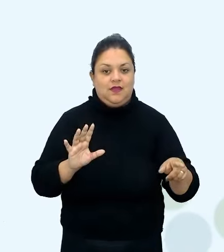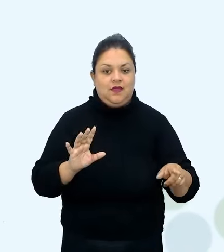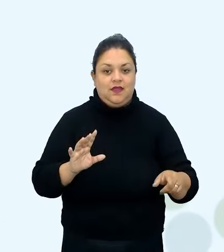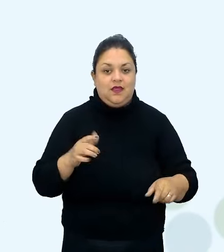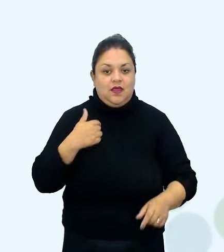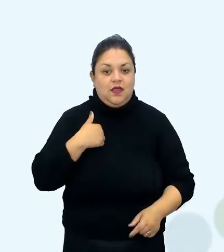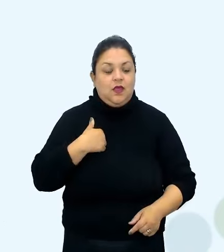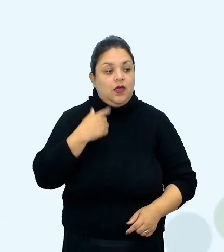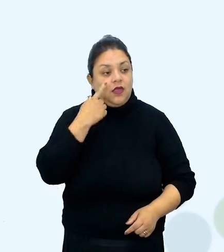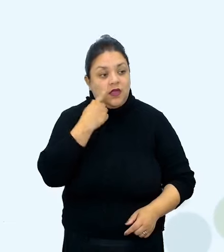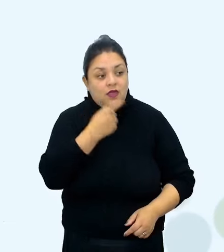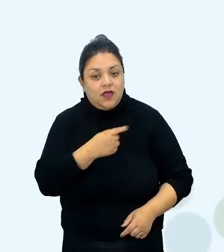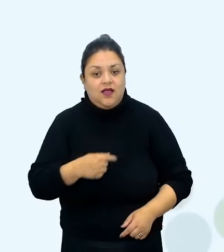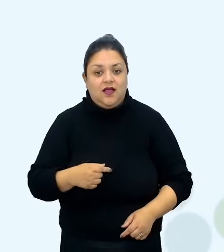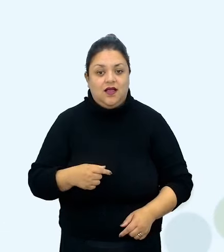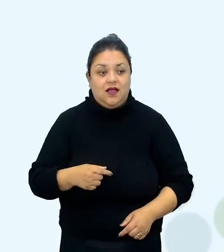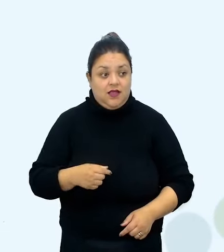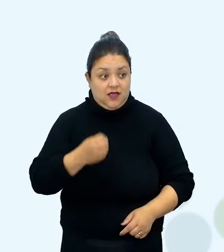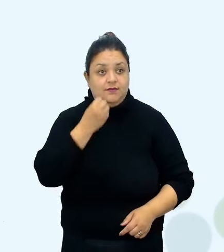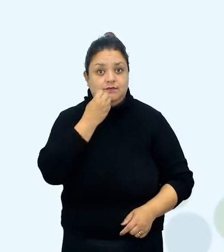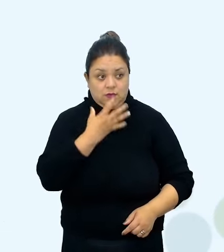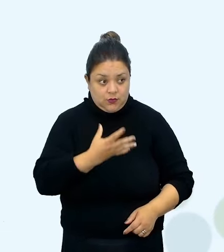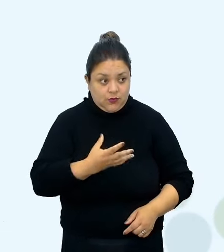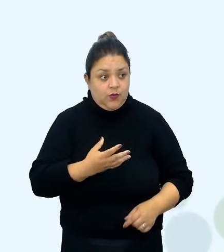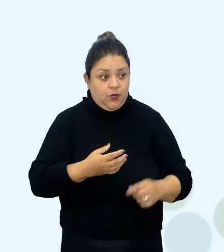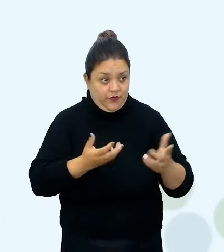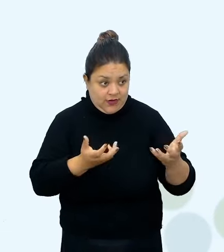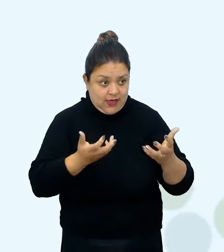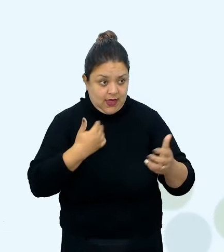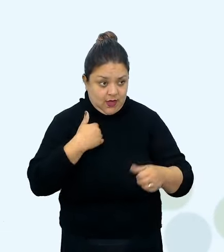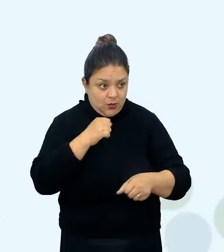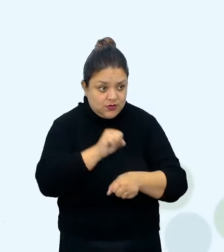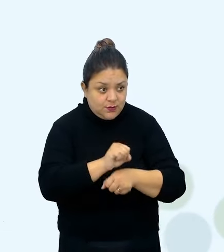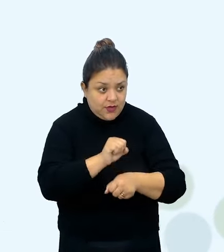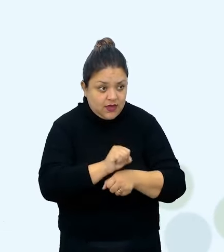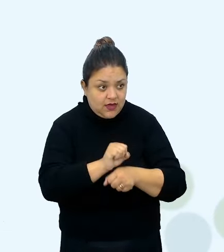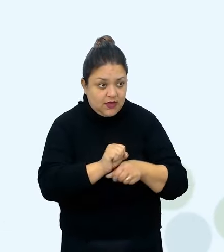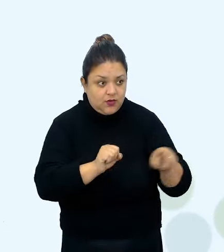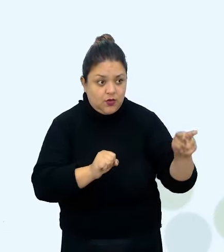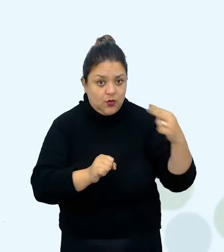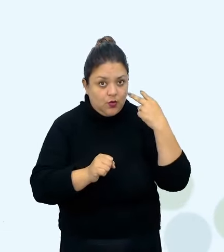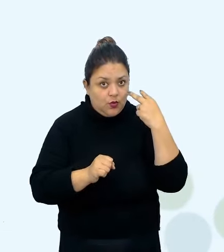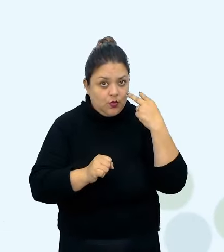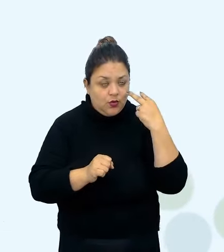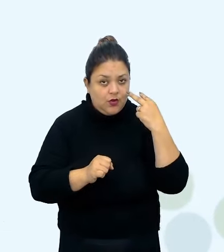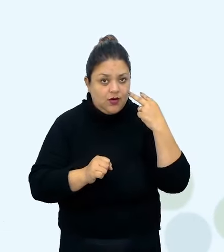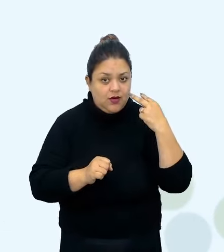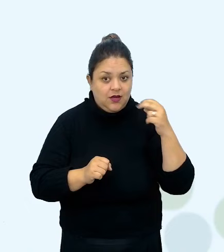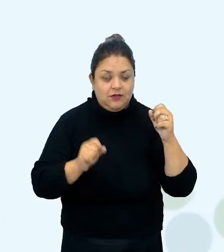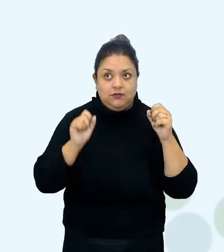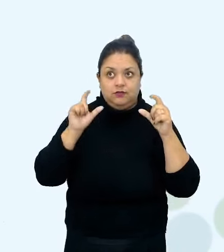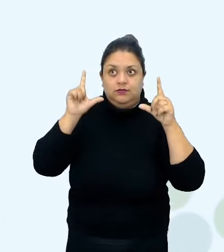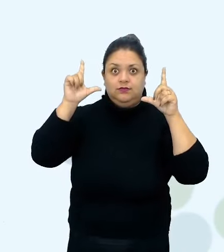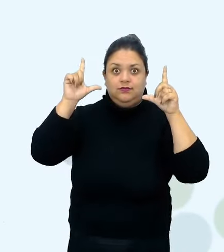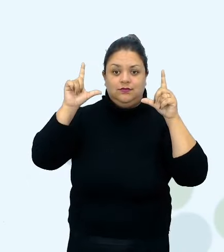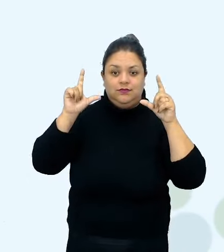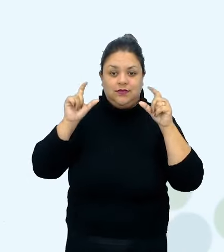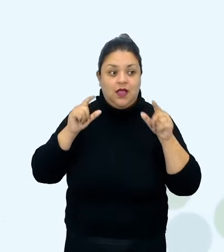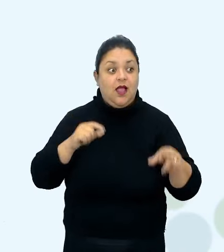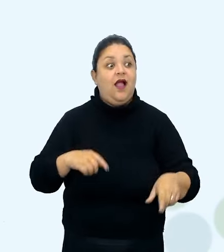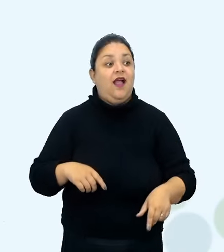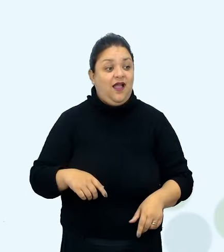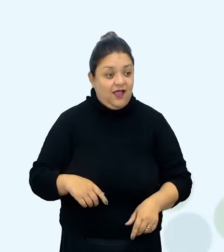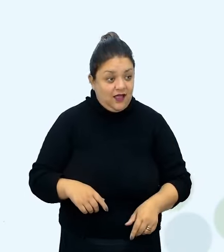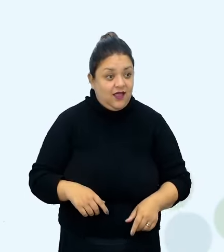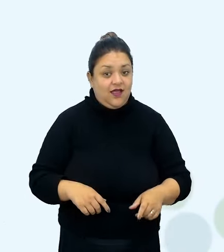bom, você quer que eu espere? Né? Então a criança olha para você, né, arregala assim, os olhos, ah,